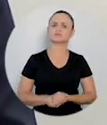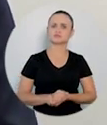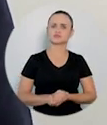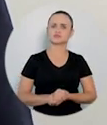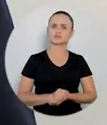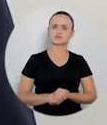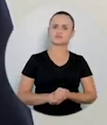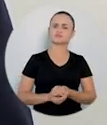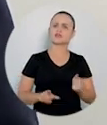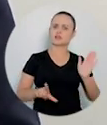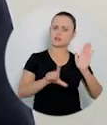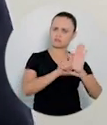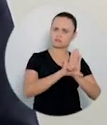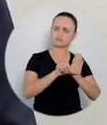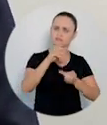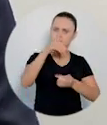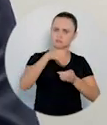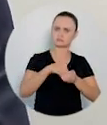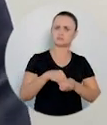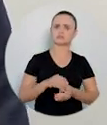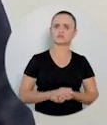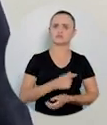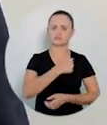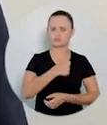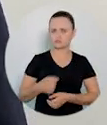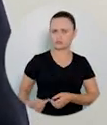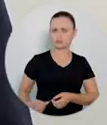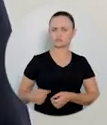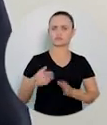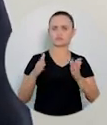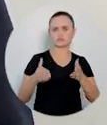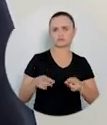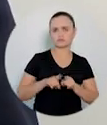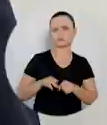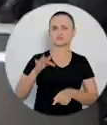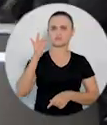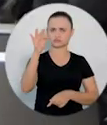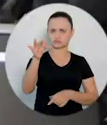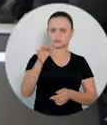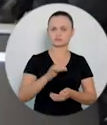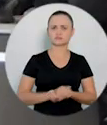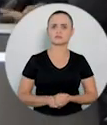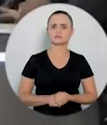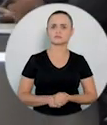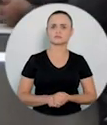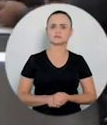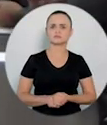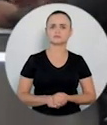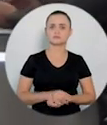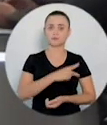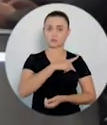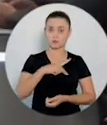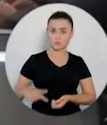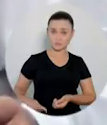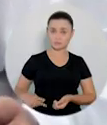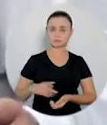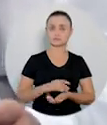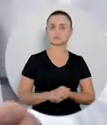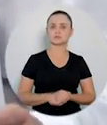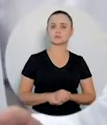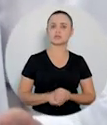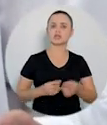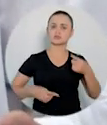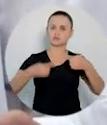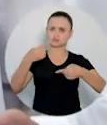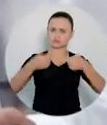que ser mantida neste e em todos os governos que porventura virão no Brasil. O presidente da comissão, Luiz Viana,